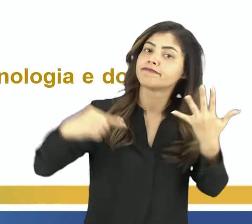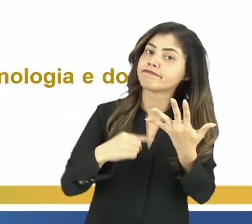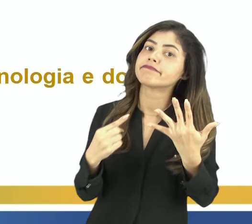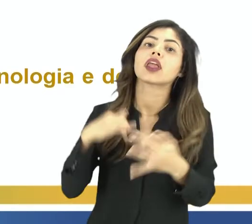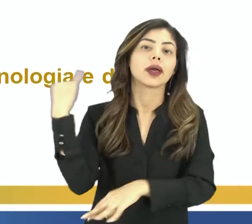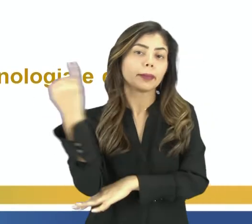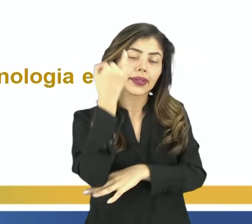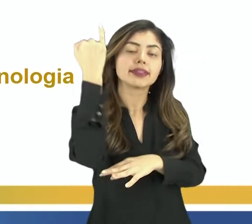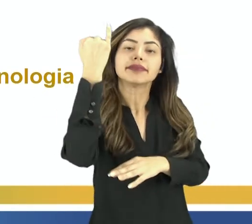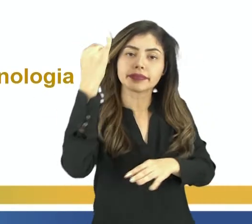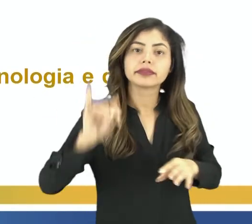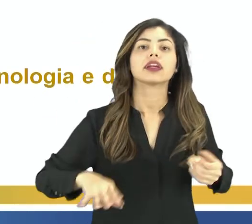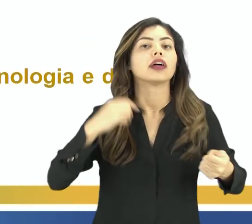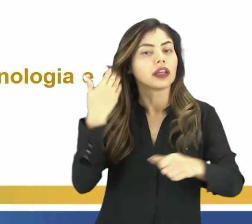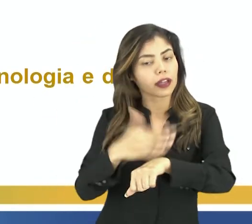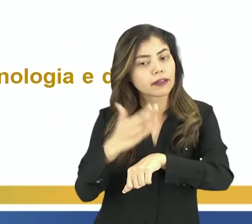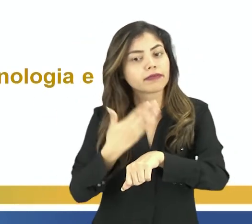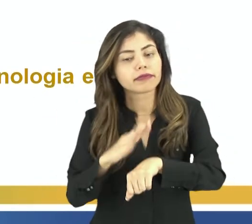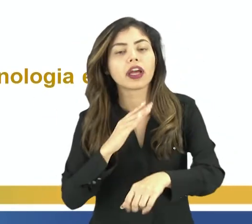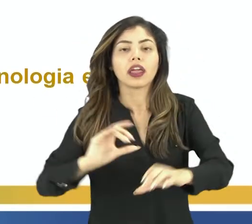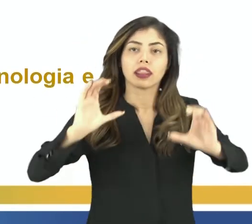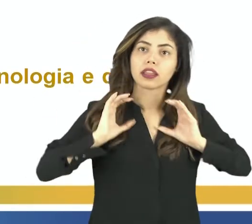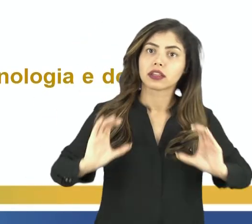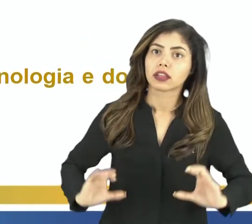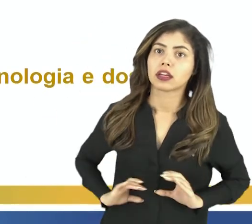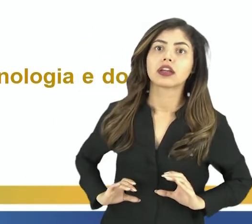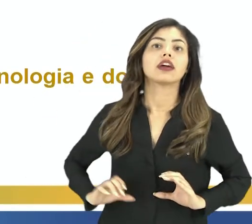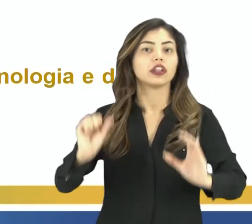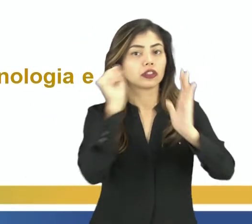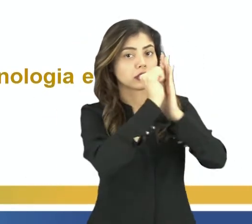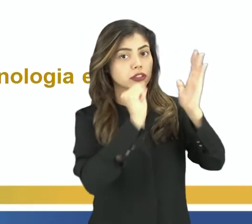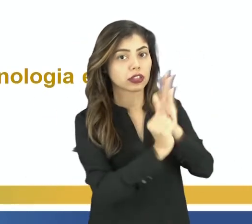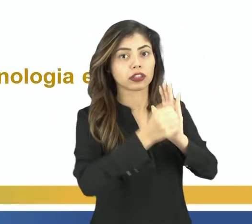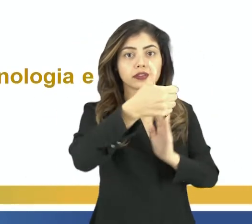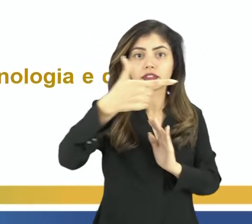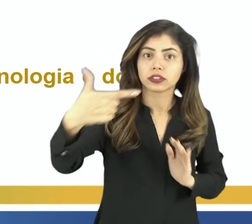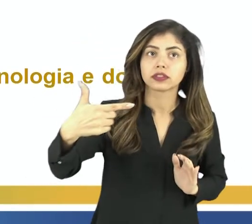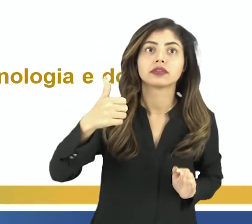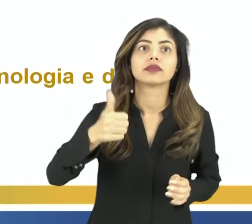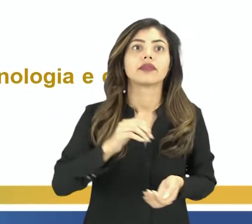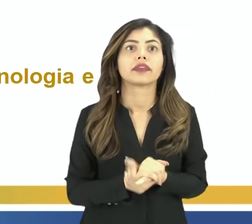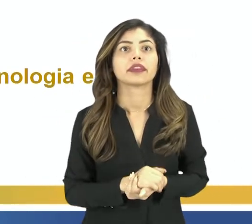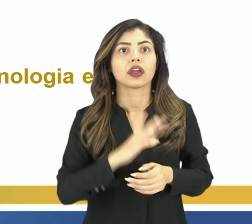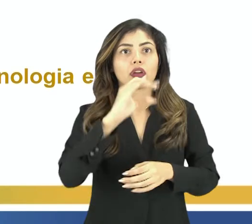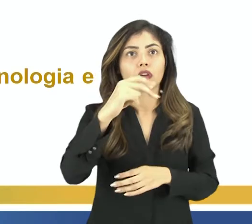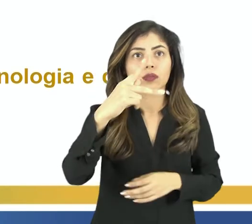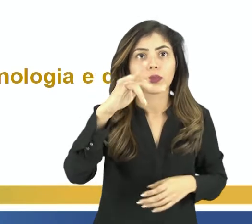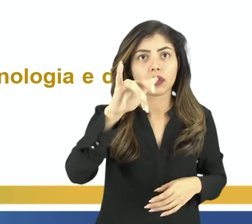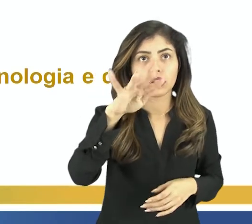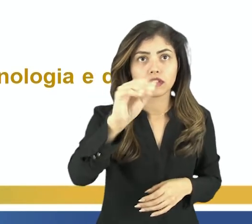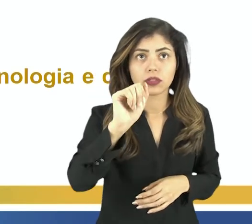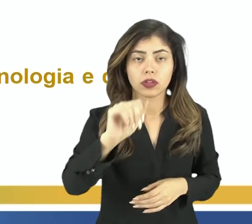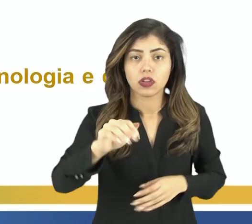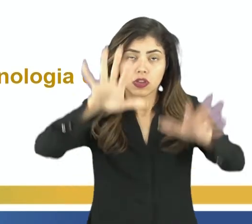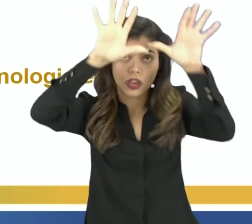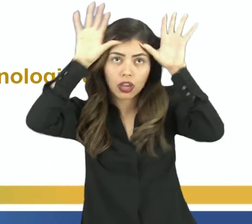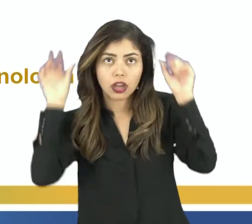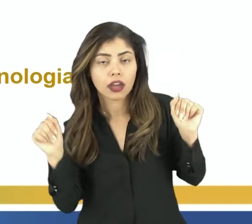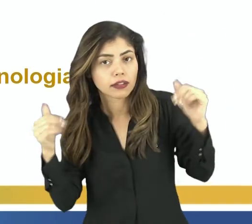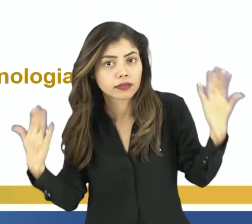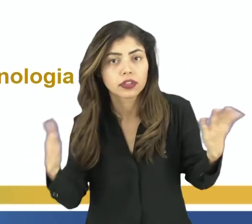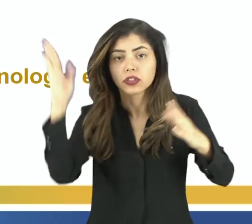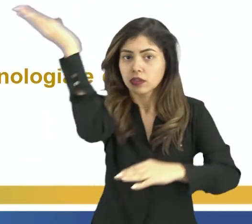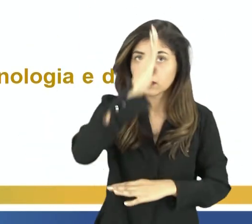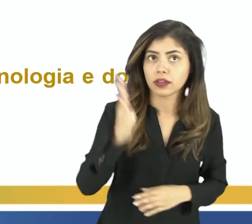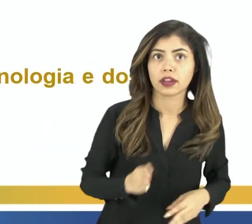são fundamentais para o exercício da cidadania no século XXI. E, finalmente, o cosmopolitismo. Eu não sou um acreano, nem eu sou